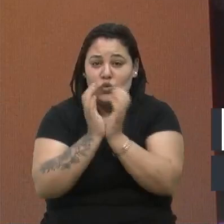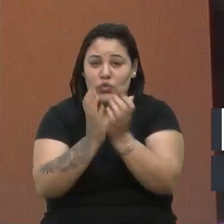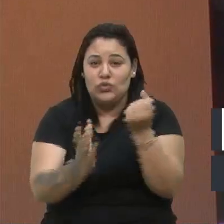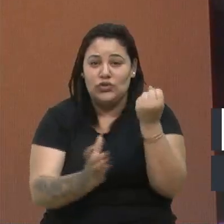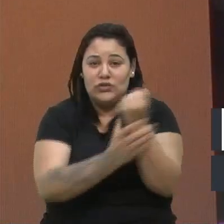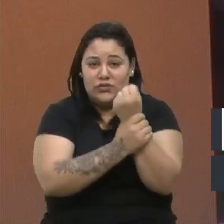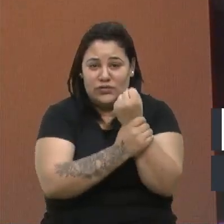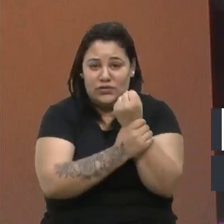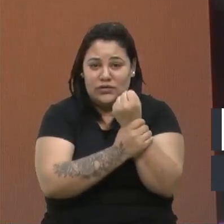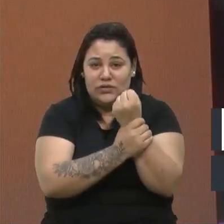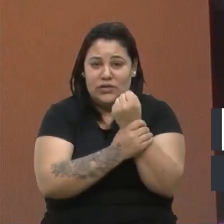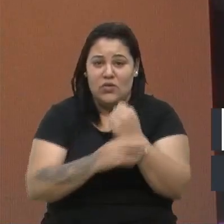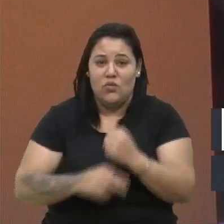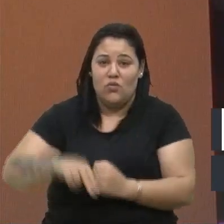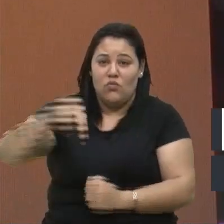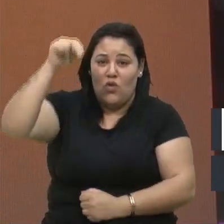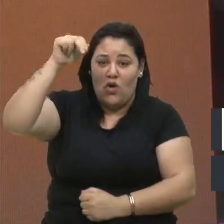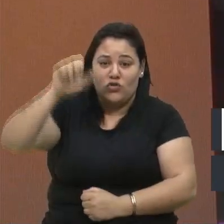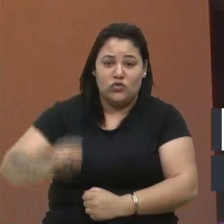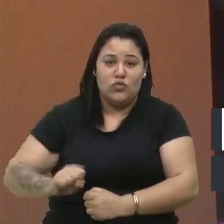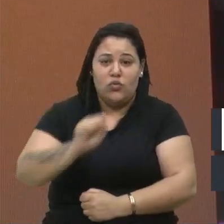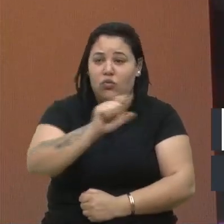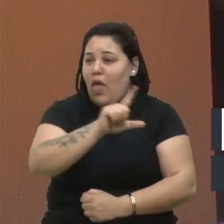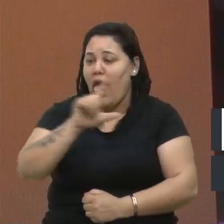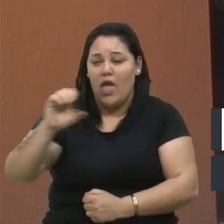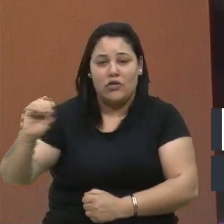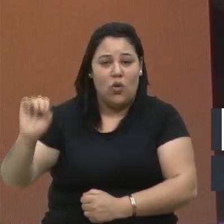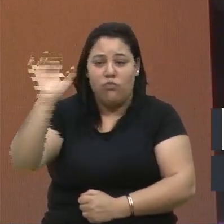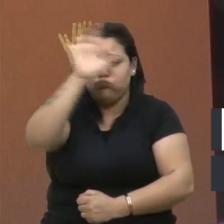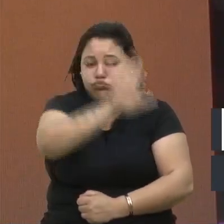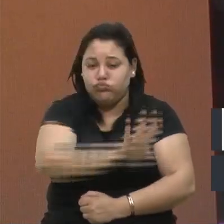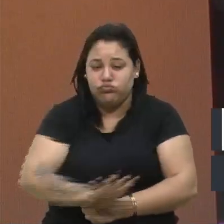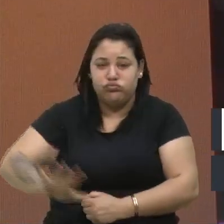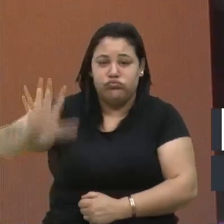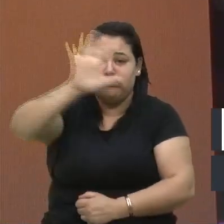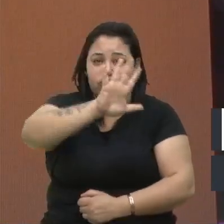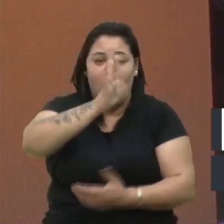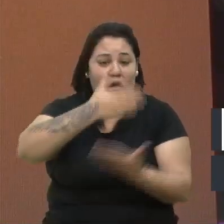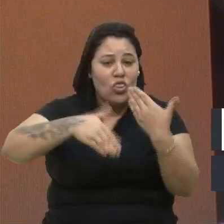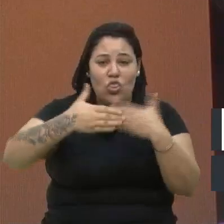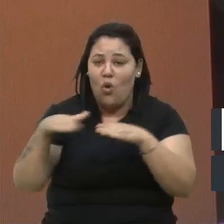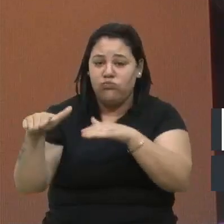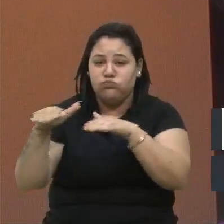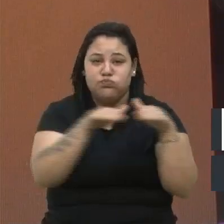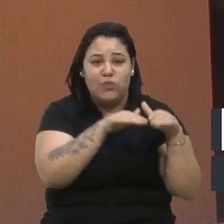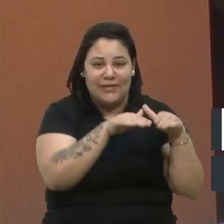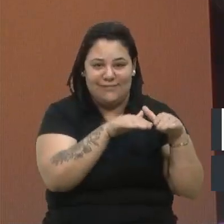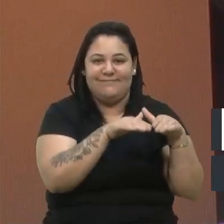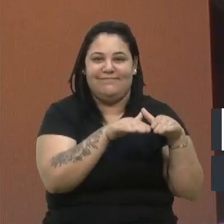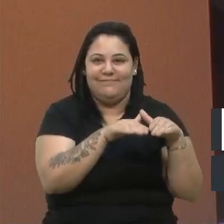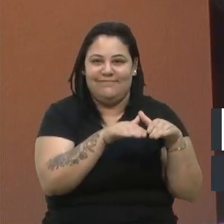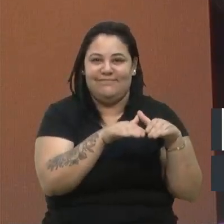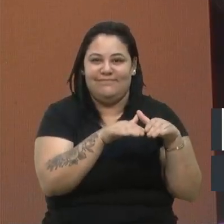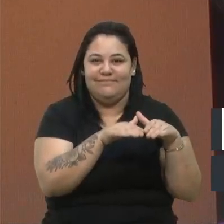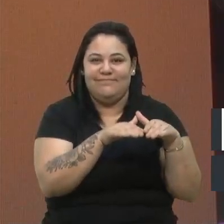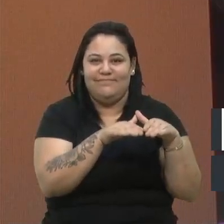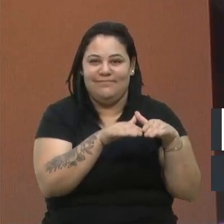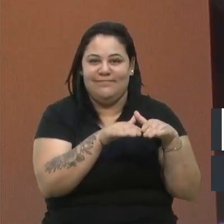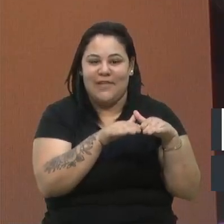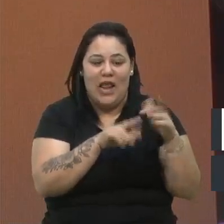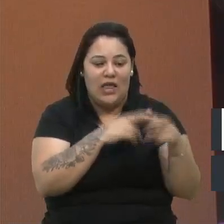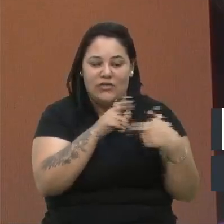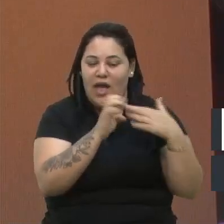Então, do norte ao sul, do leste ao oeste, todos serão iguais. Em termos